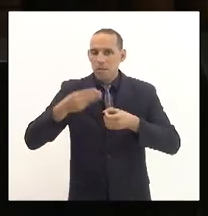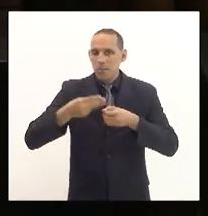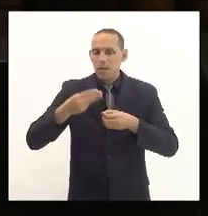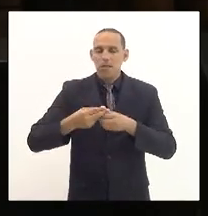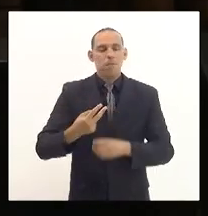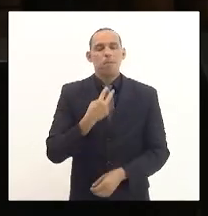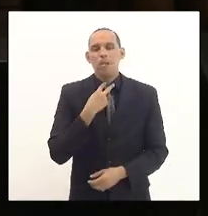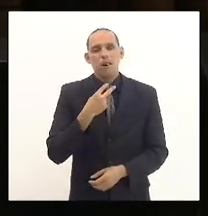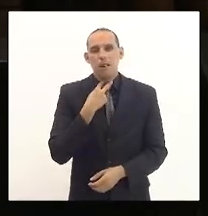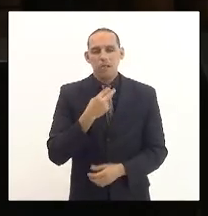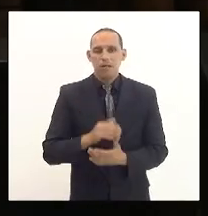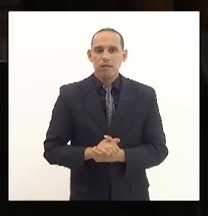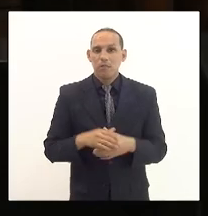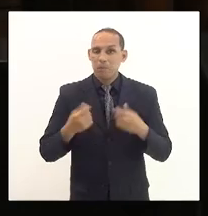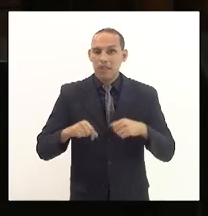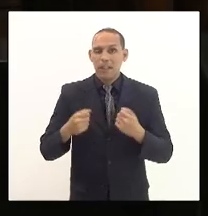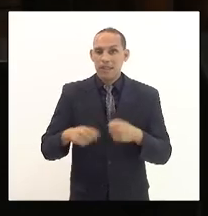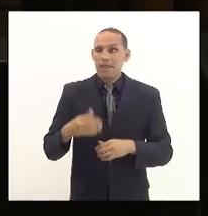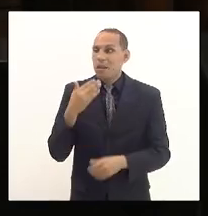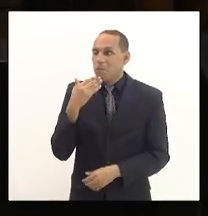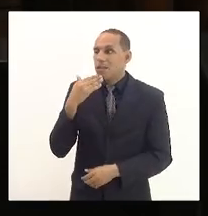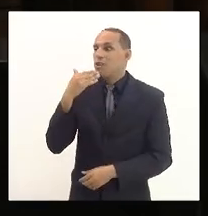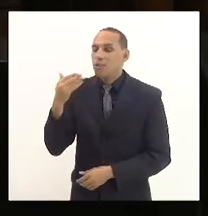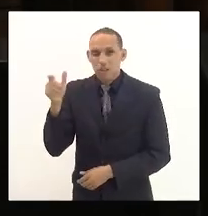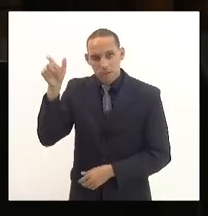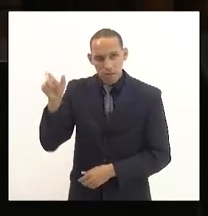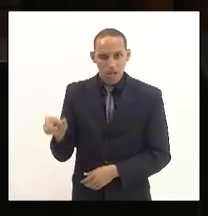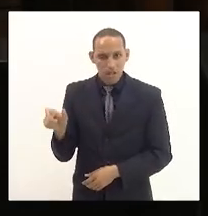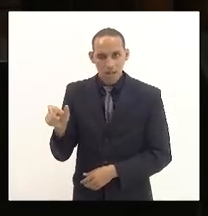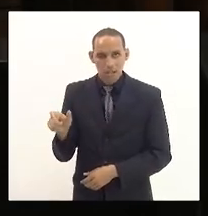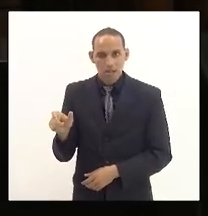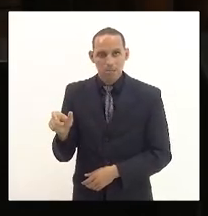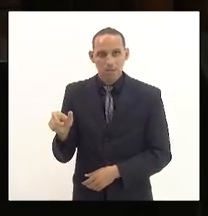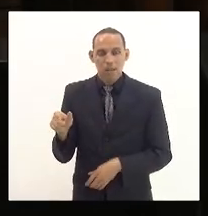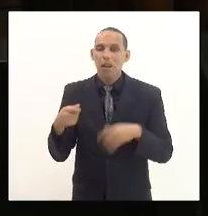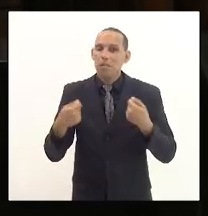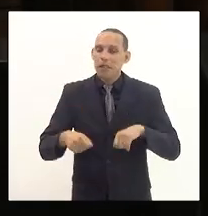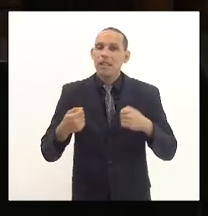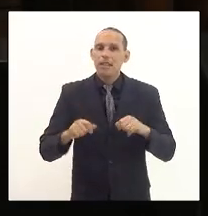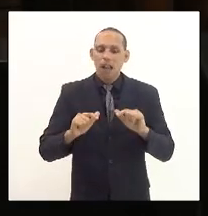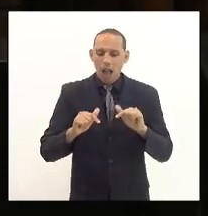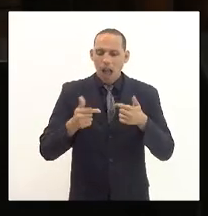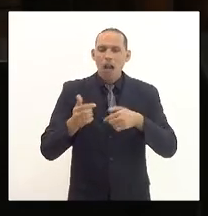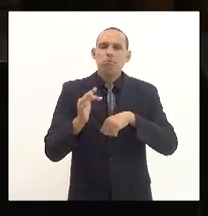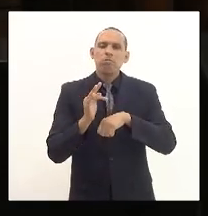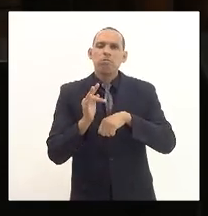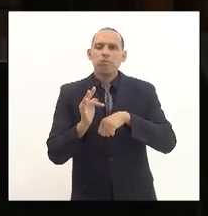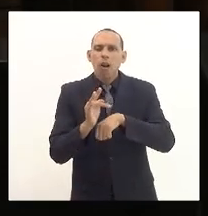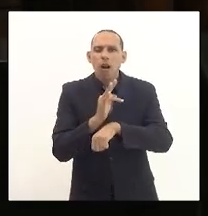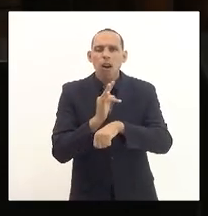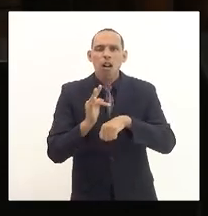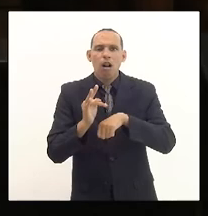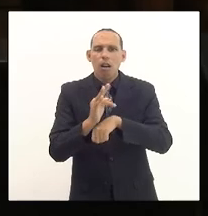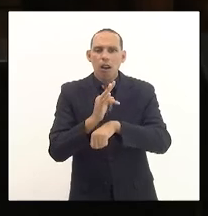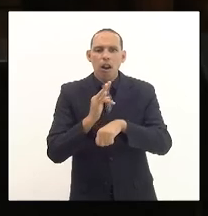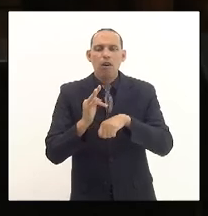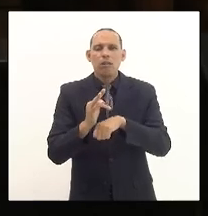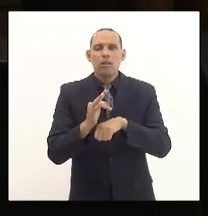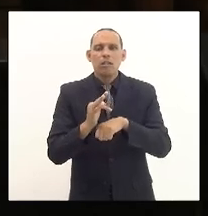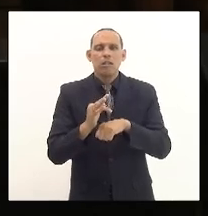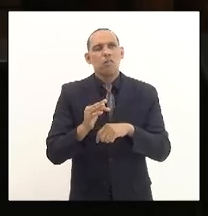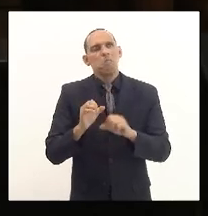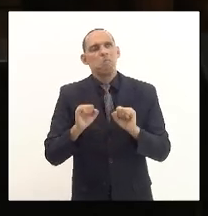municipais sem C o citado e sem que haja um ato formal seja de termo de cooperação